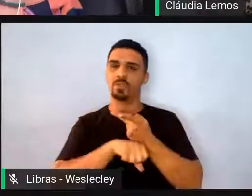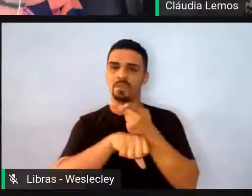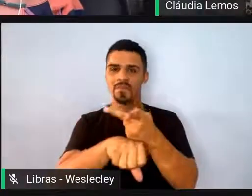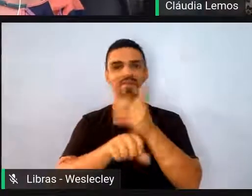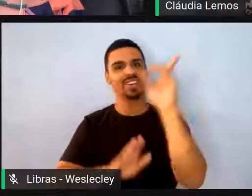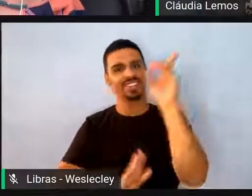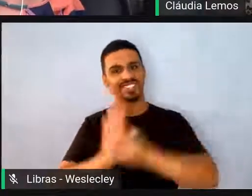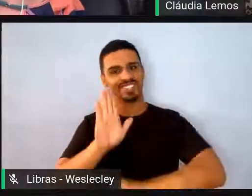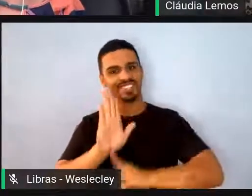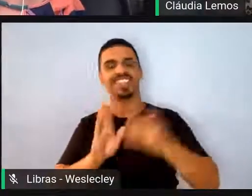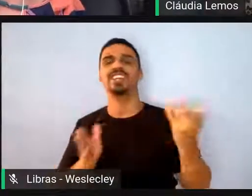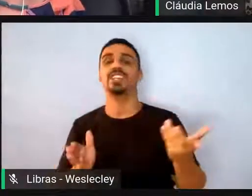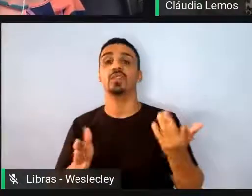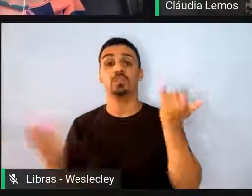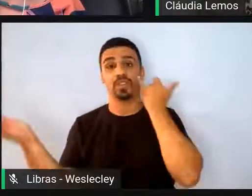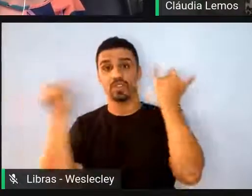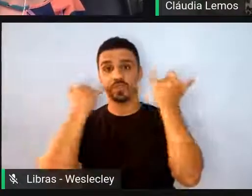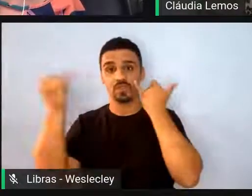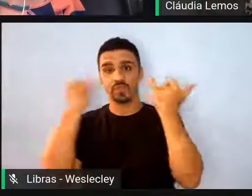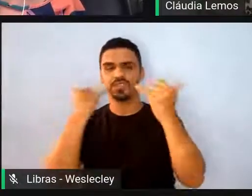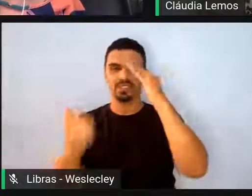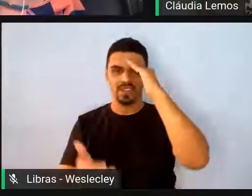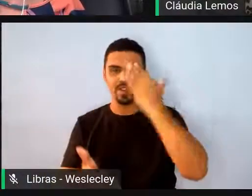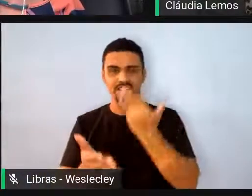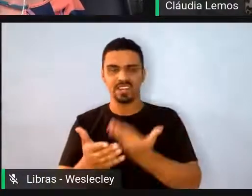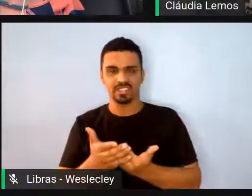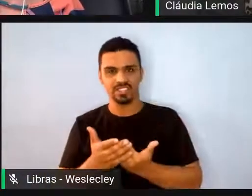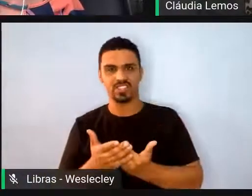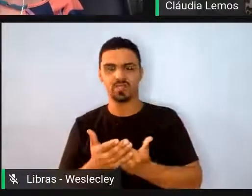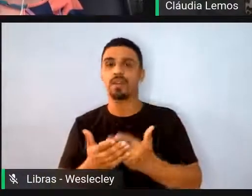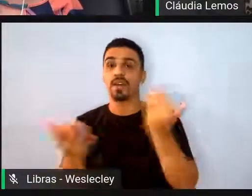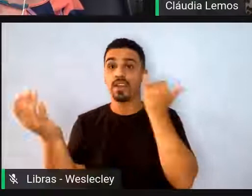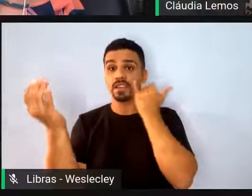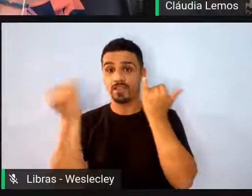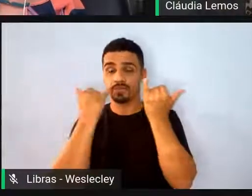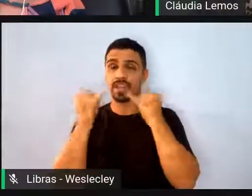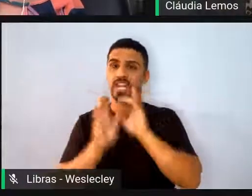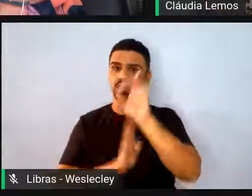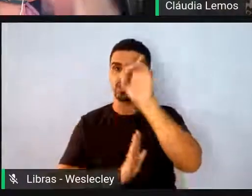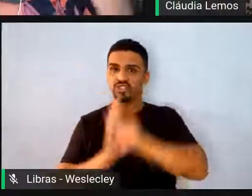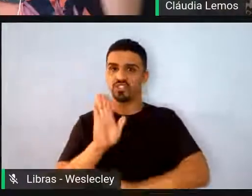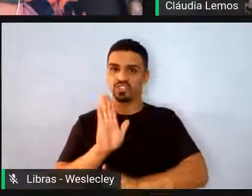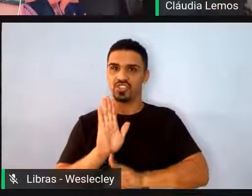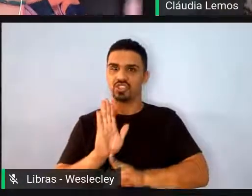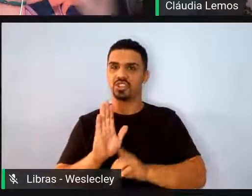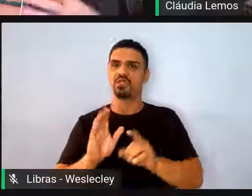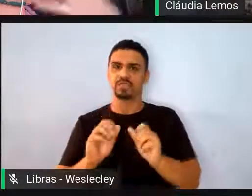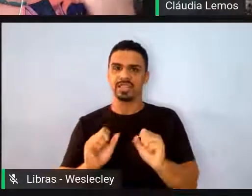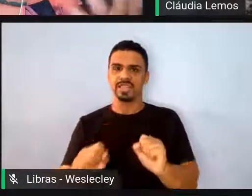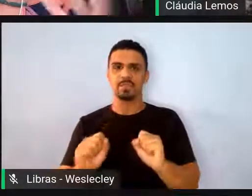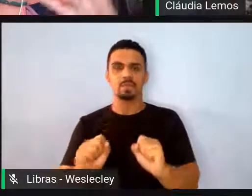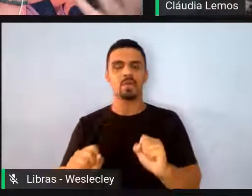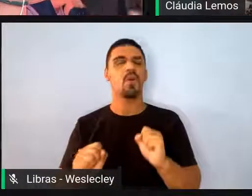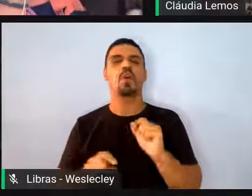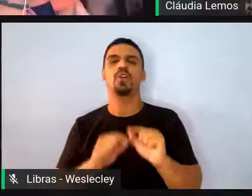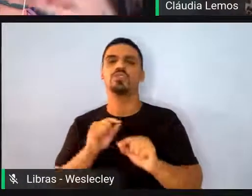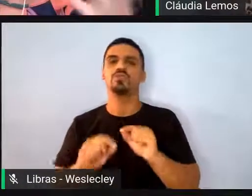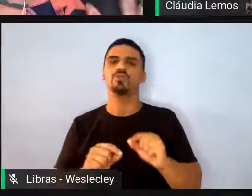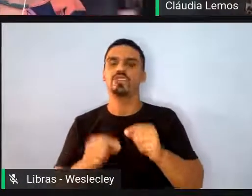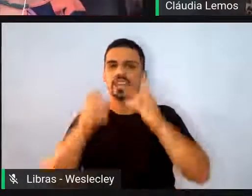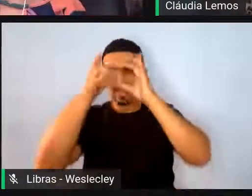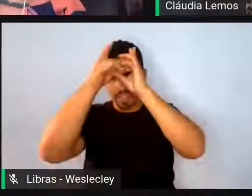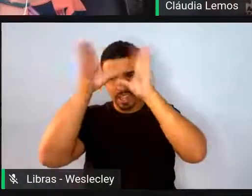A informação, eu acredito muito que a informação ela é um direito que abre, né, o mundo, ele